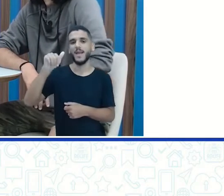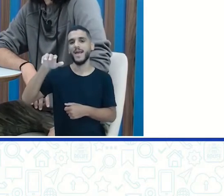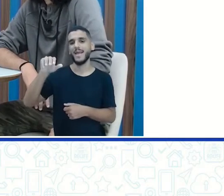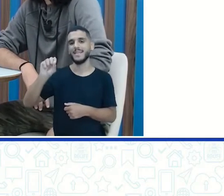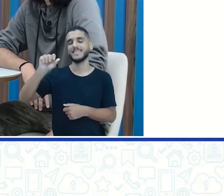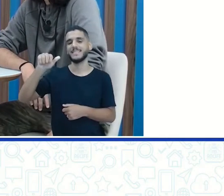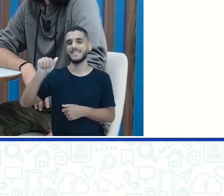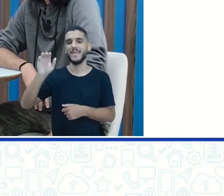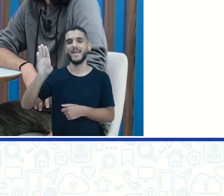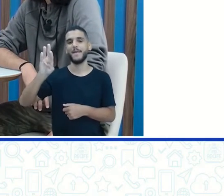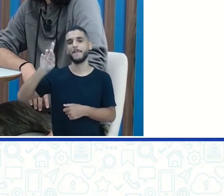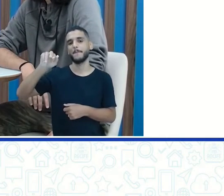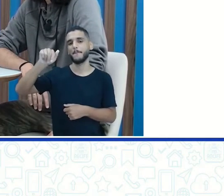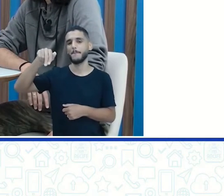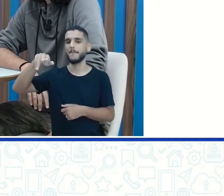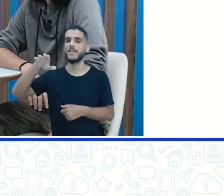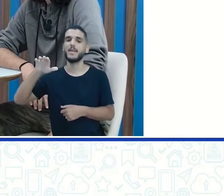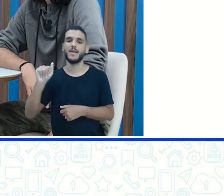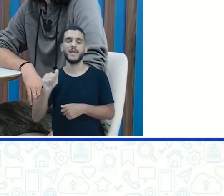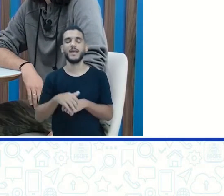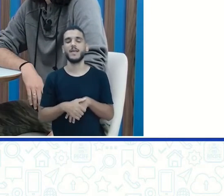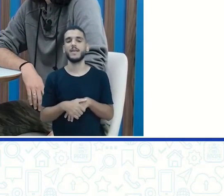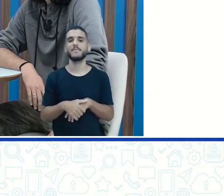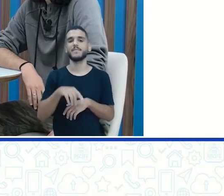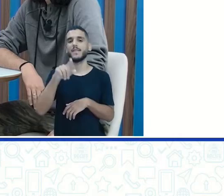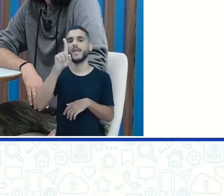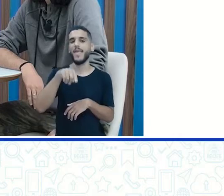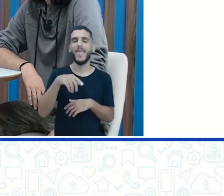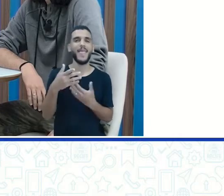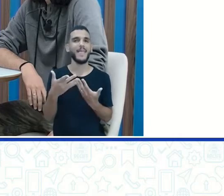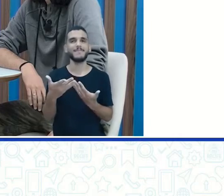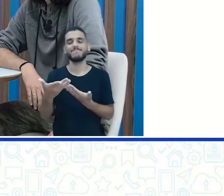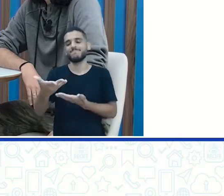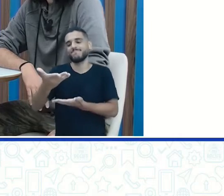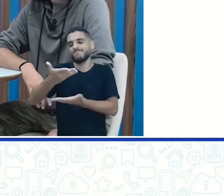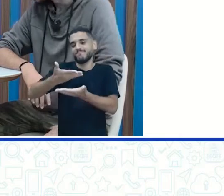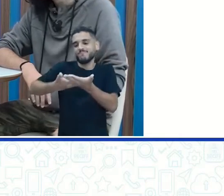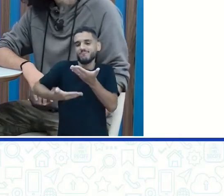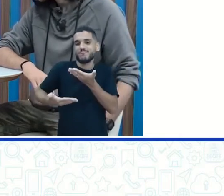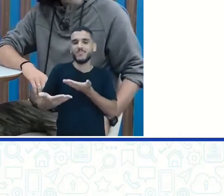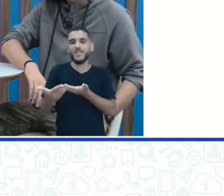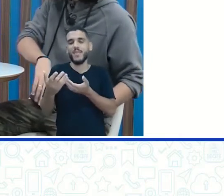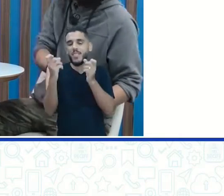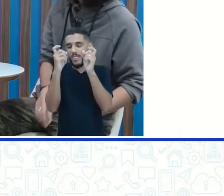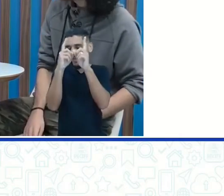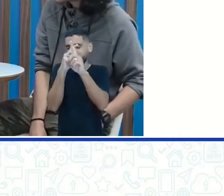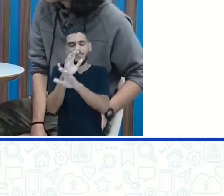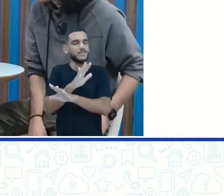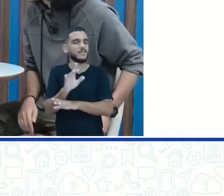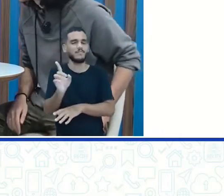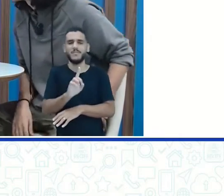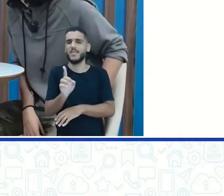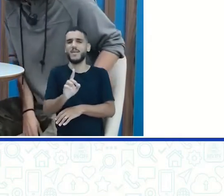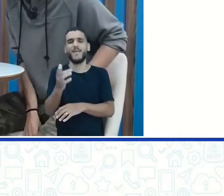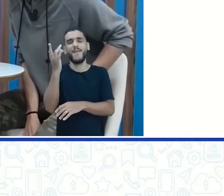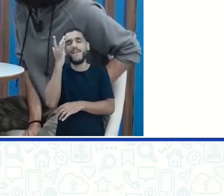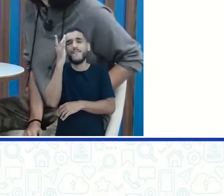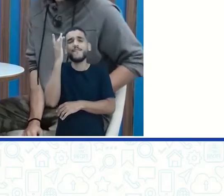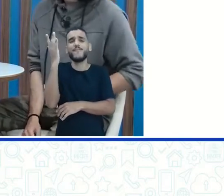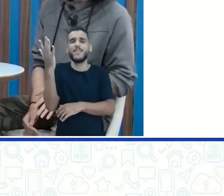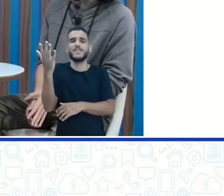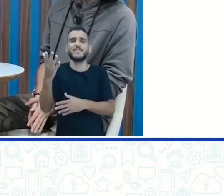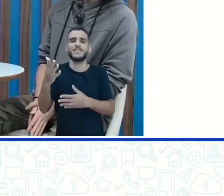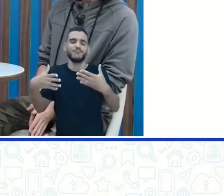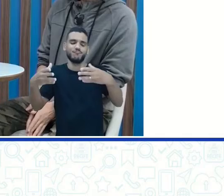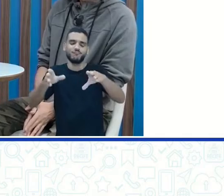que ele tem essa troca, mas ele não é difícil. Sim, não, não é nem um pouco difícil. Ele é